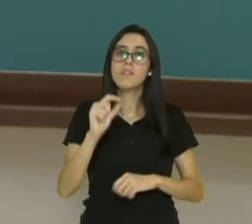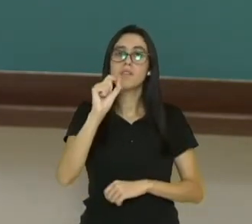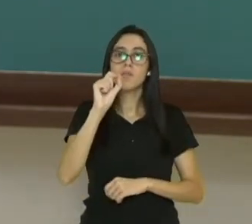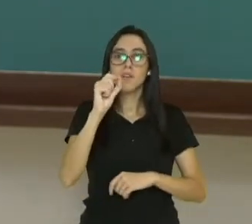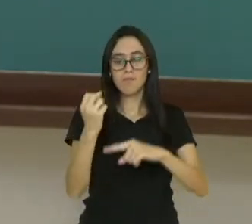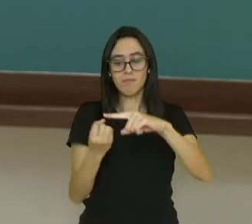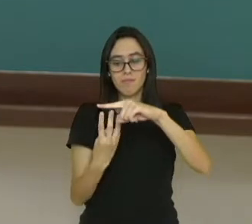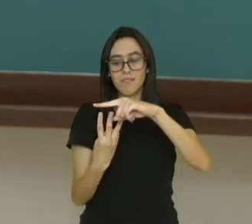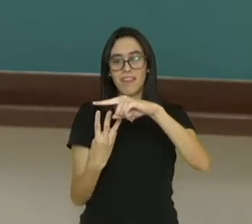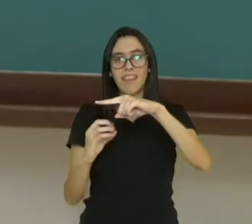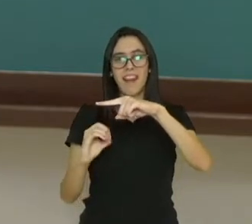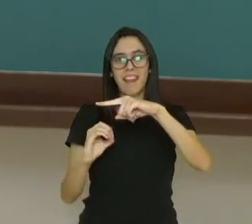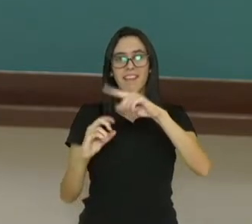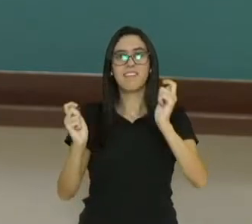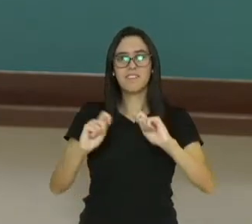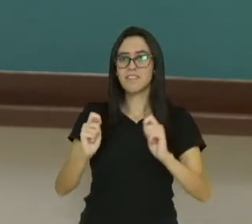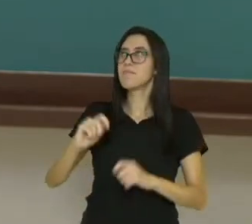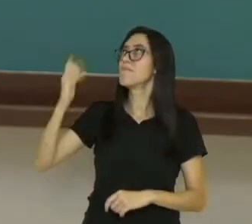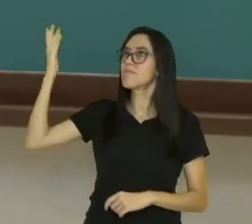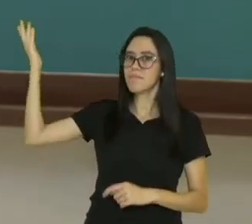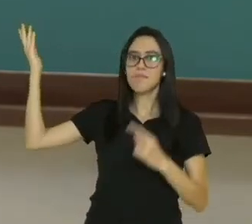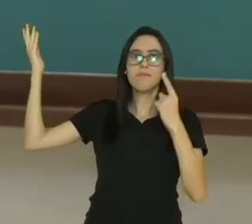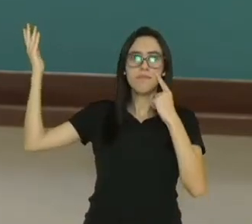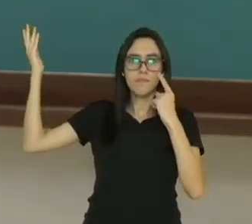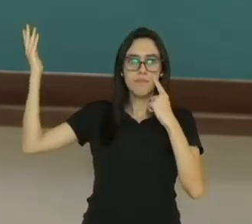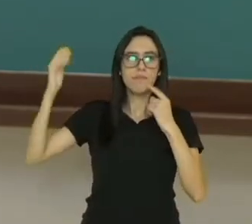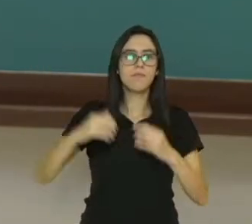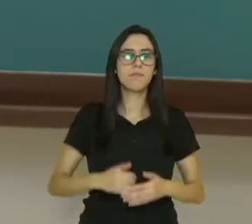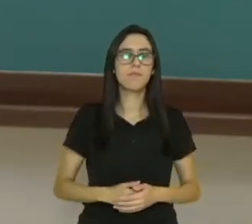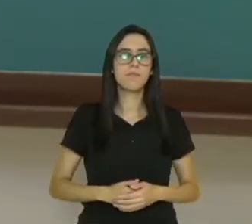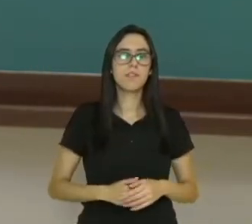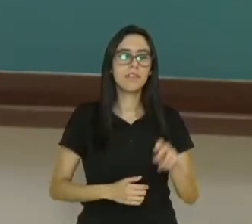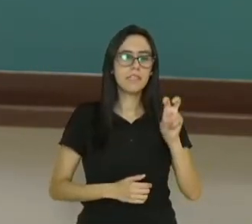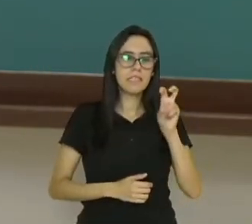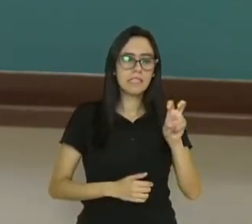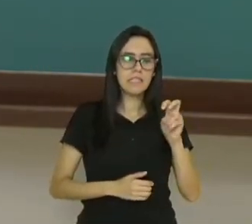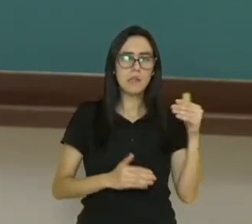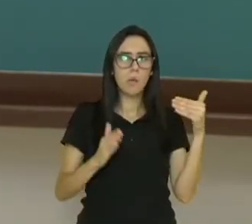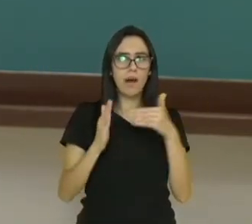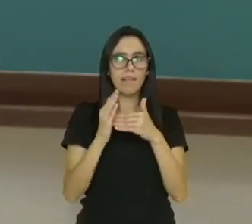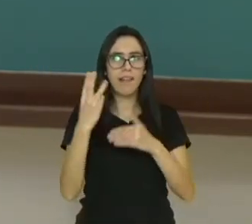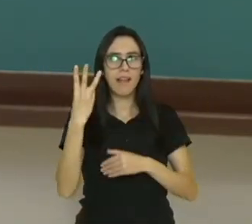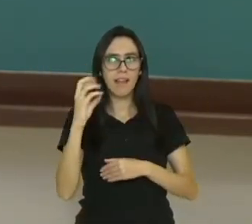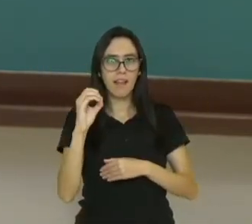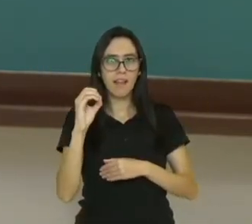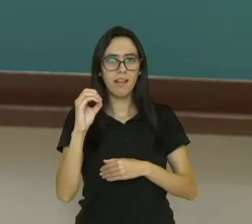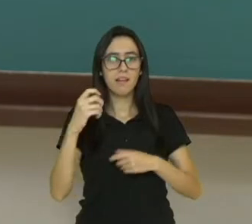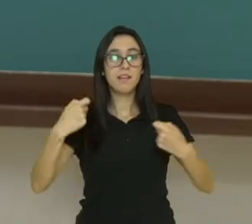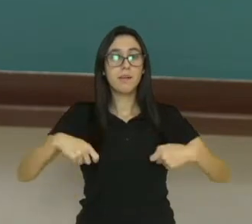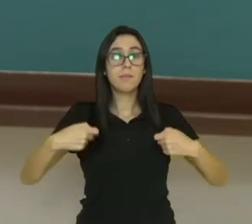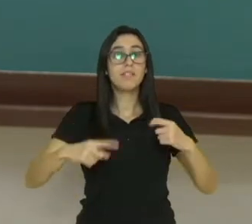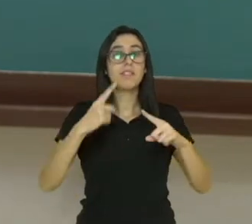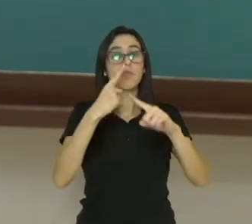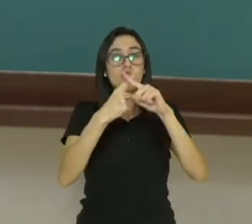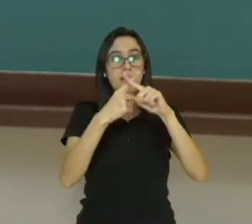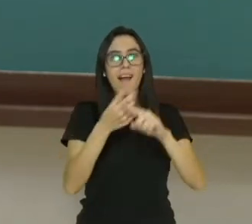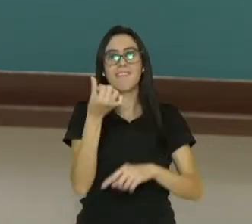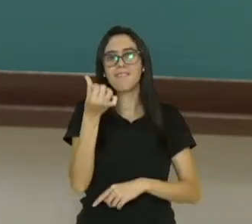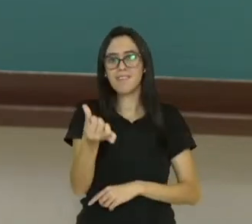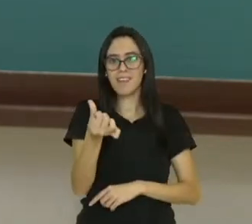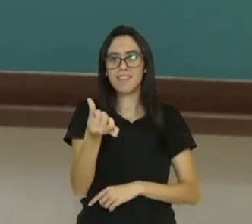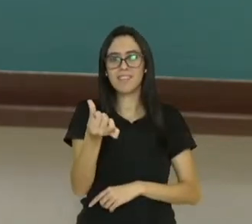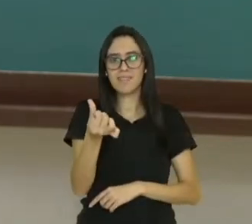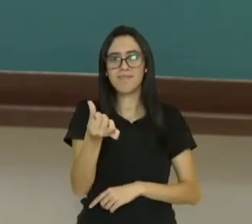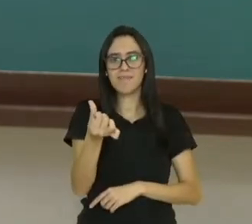30. Aí eu venho aqui e faço o quê? De 5 para chegar até 30, eu tenho que multiplicar 6 vezes, porque